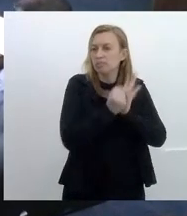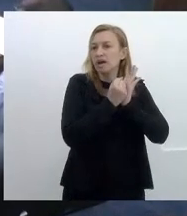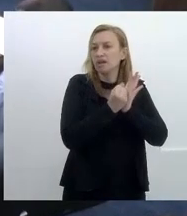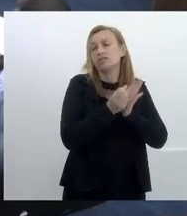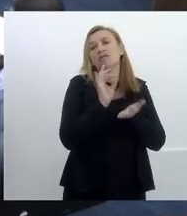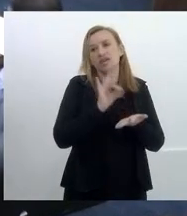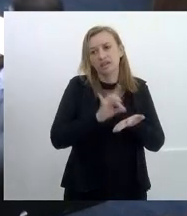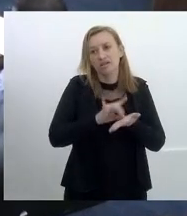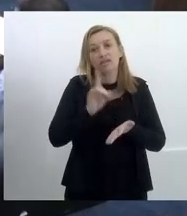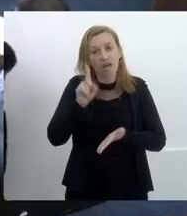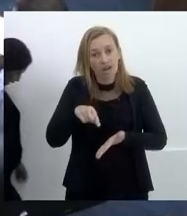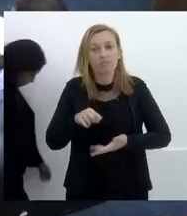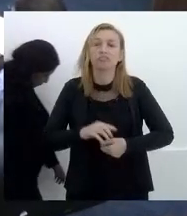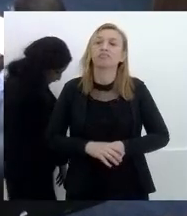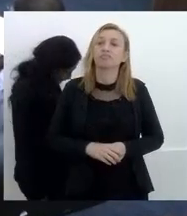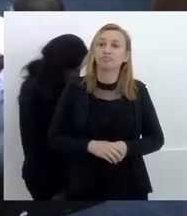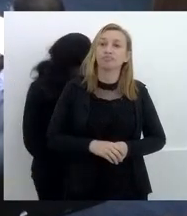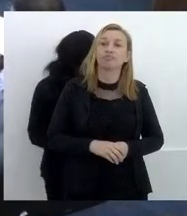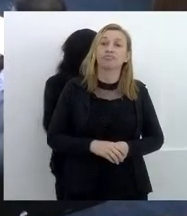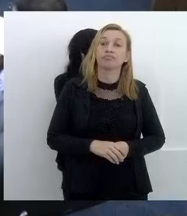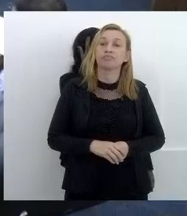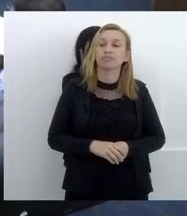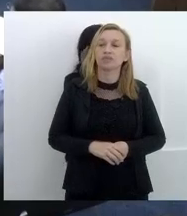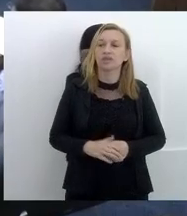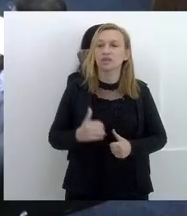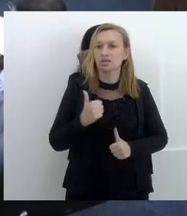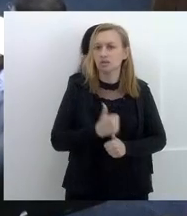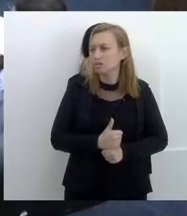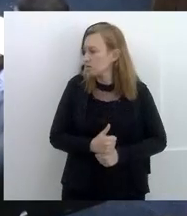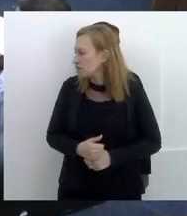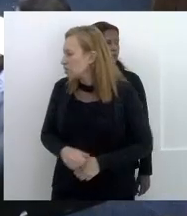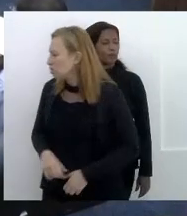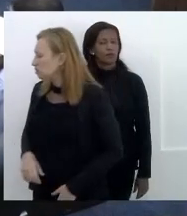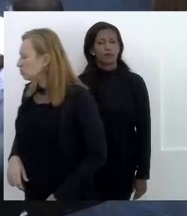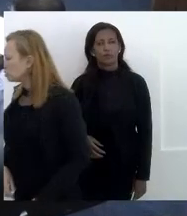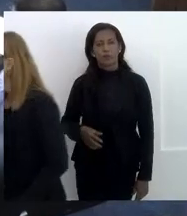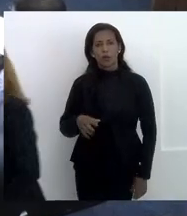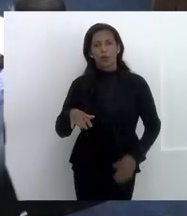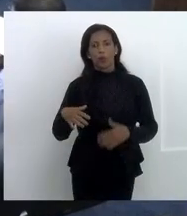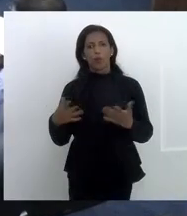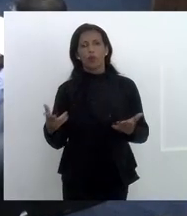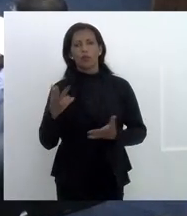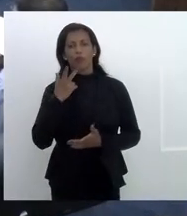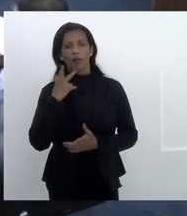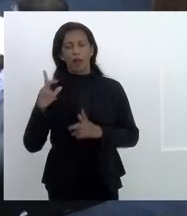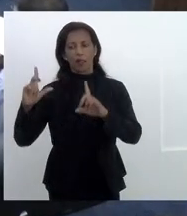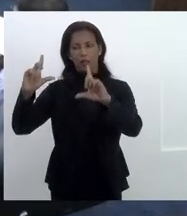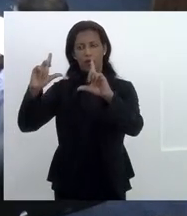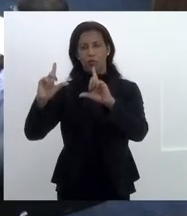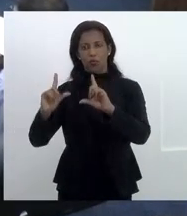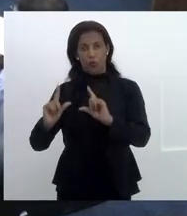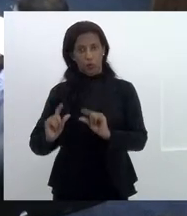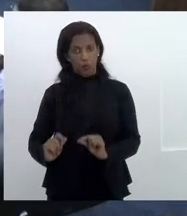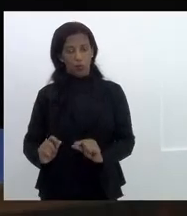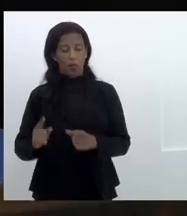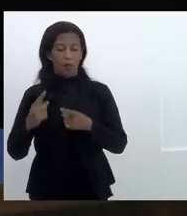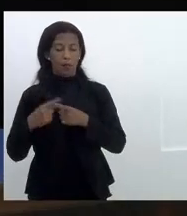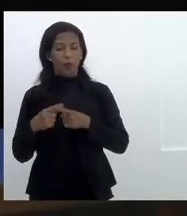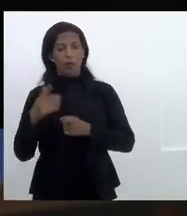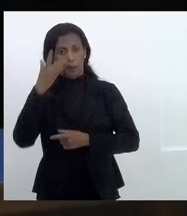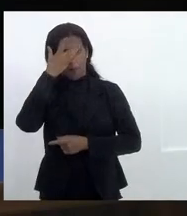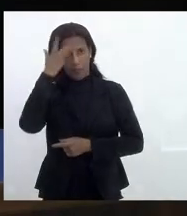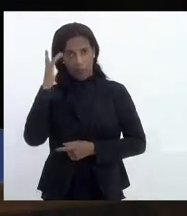a verdade é essa bom e quando se diz que não se a mesa é porque para que o servidor possa se